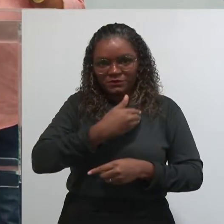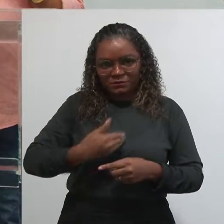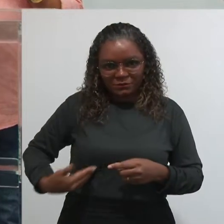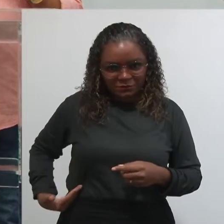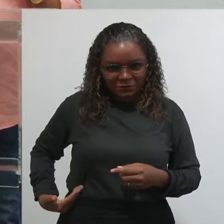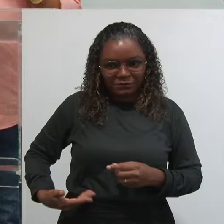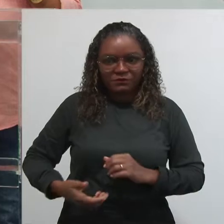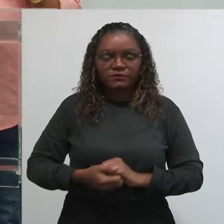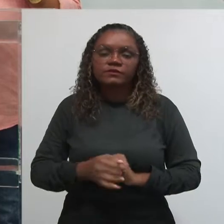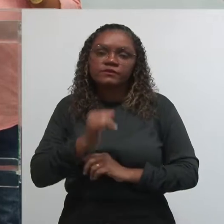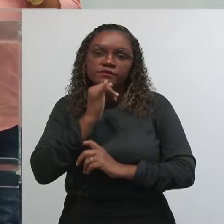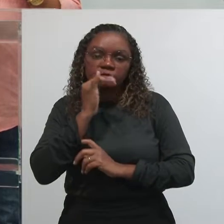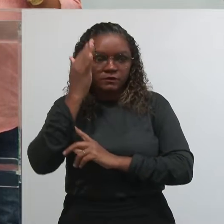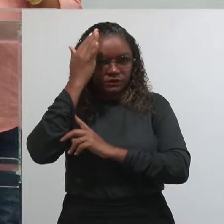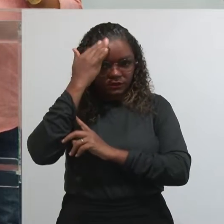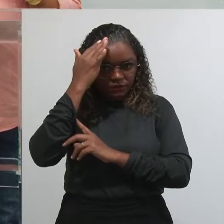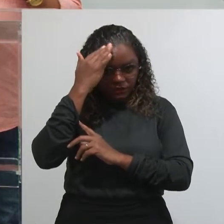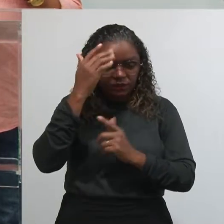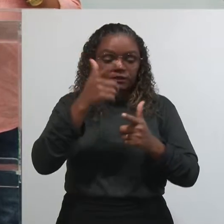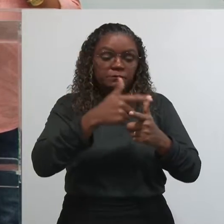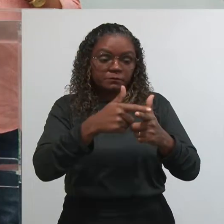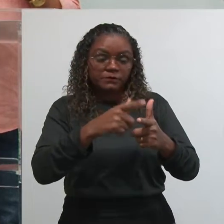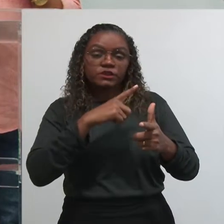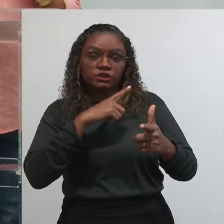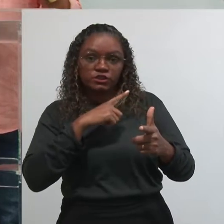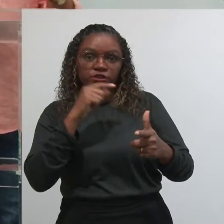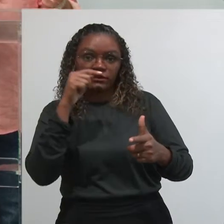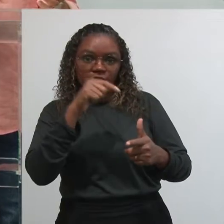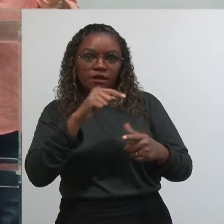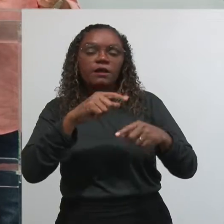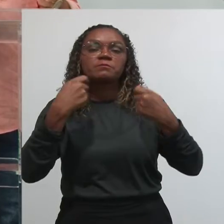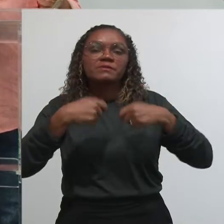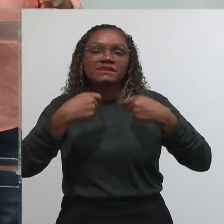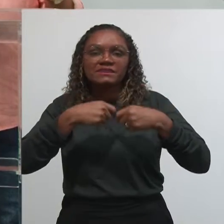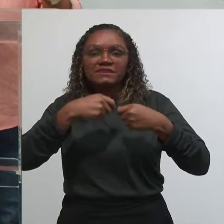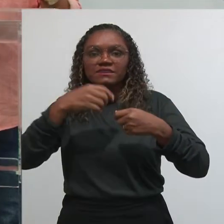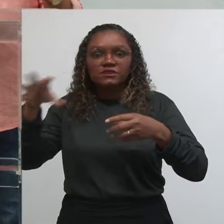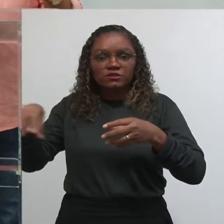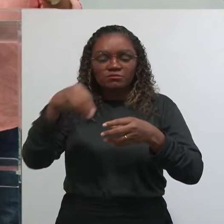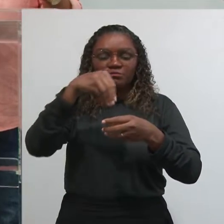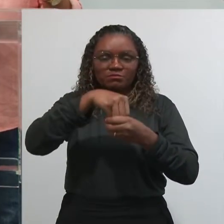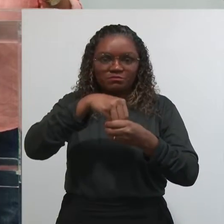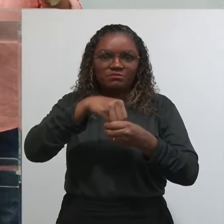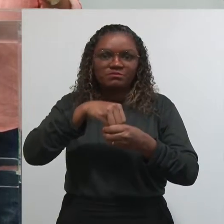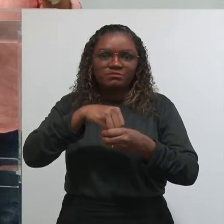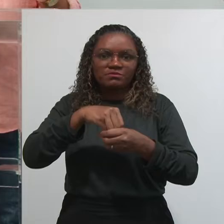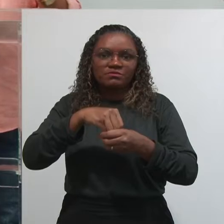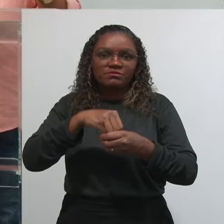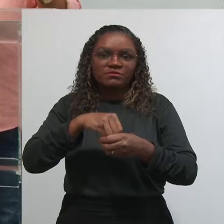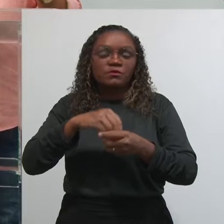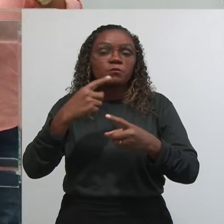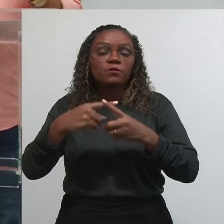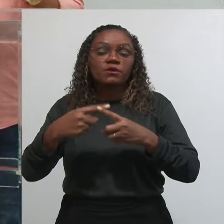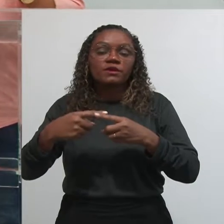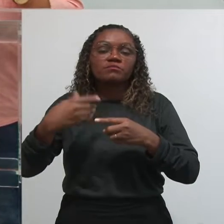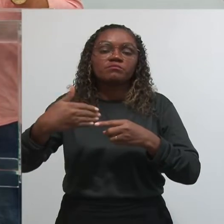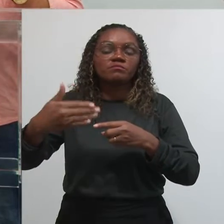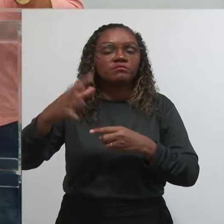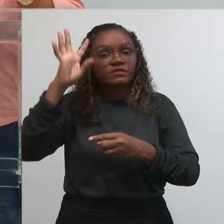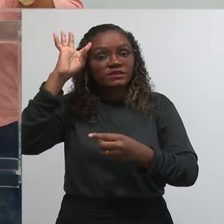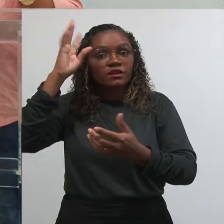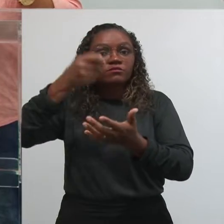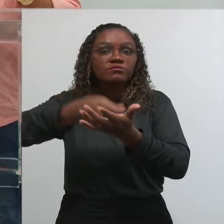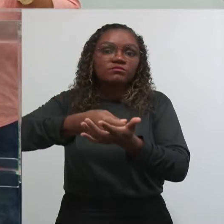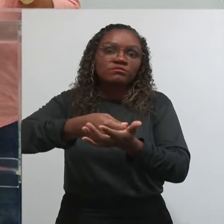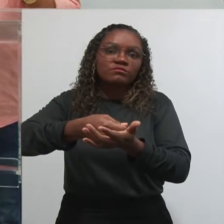que esse problema existe, mas eu reconheci que ele merece ser incluído na agenda em busca de soluções para ele. Então, a inclusão